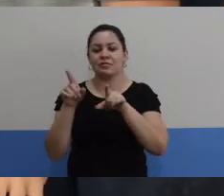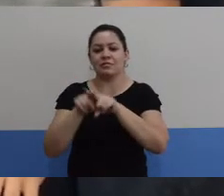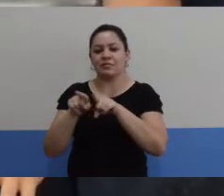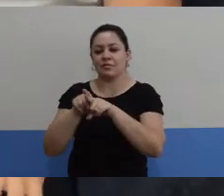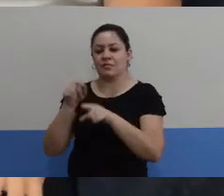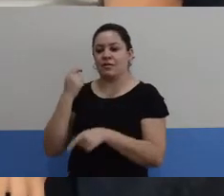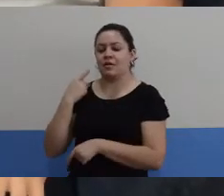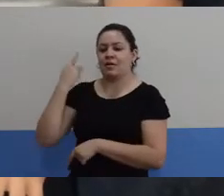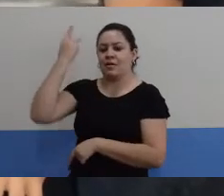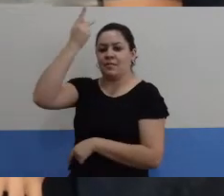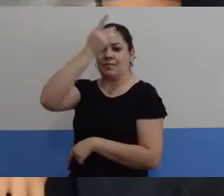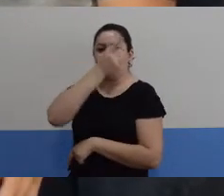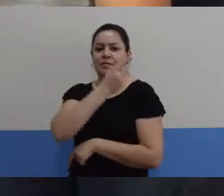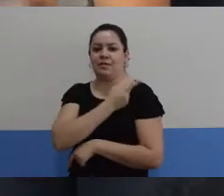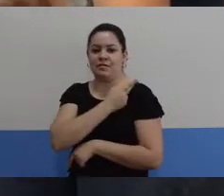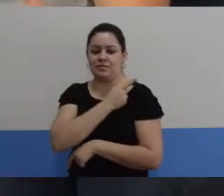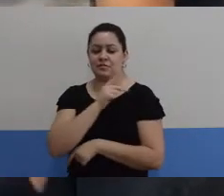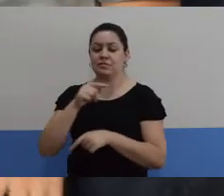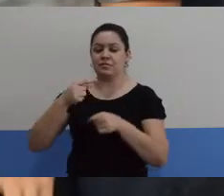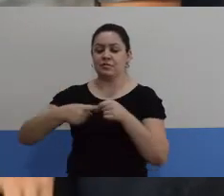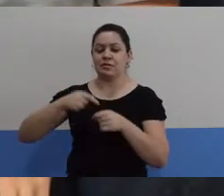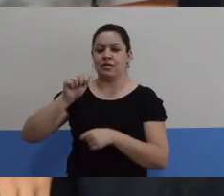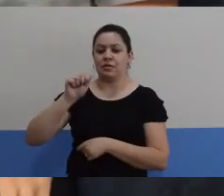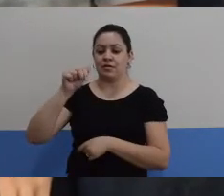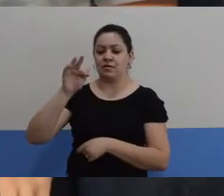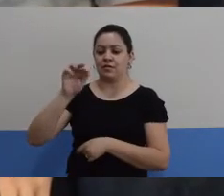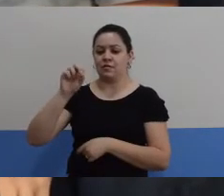de Afonso Camargo. Seja muito bem-vinda.